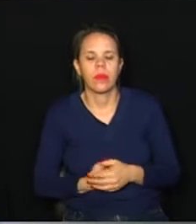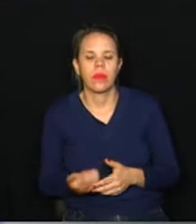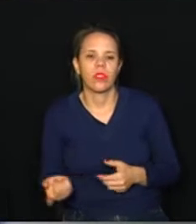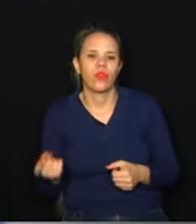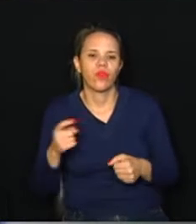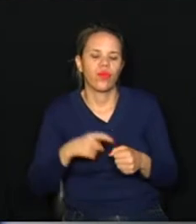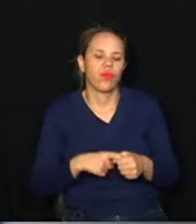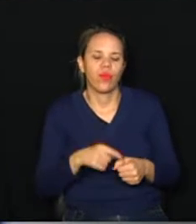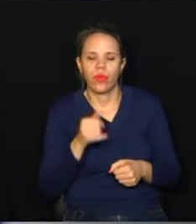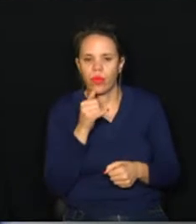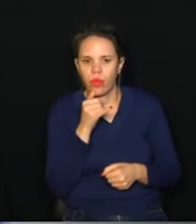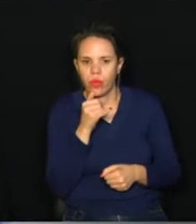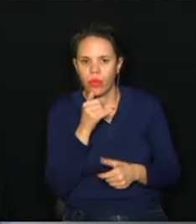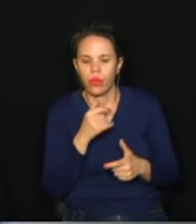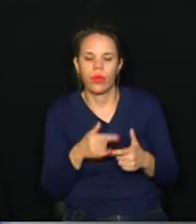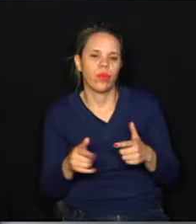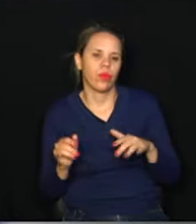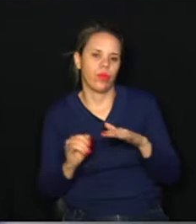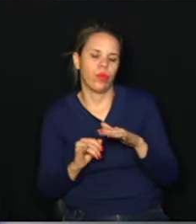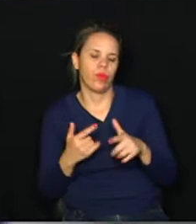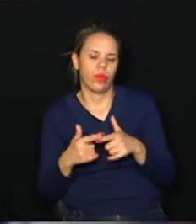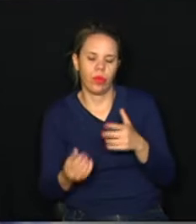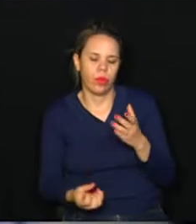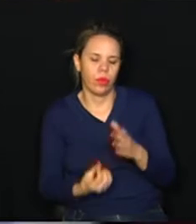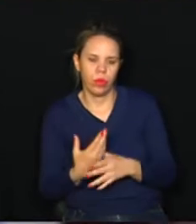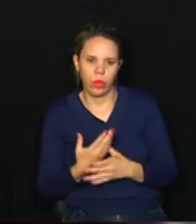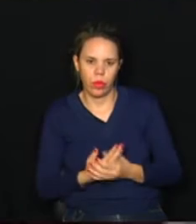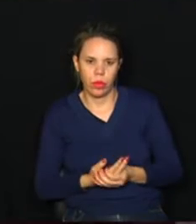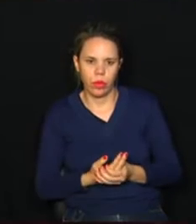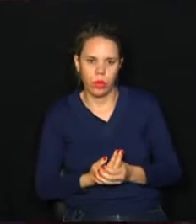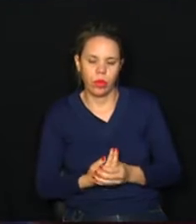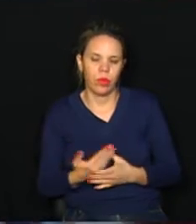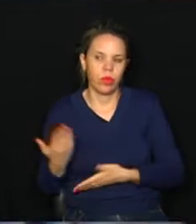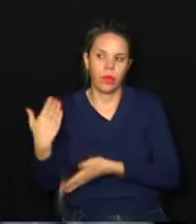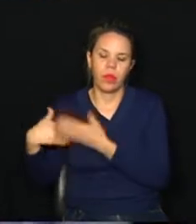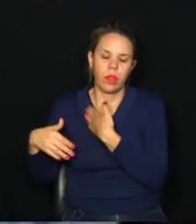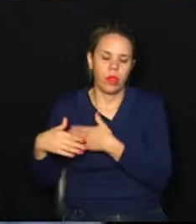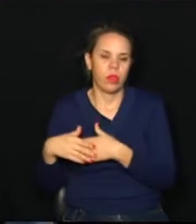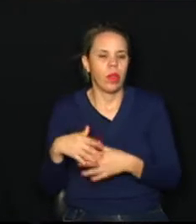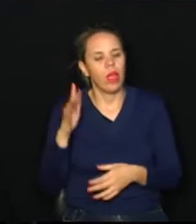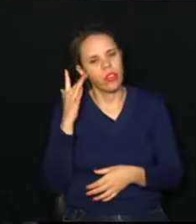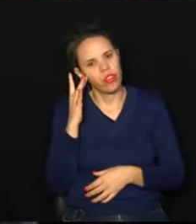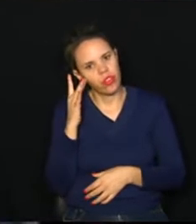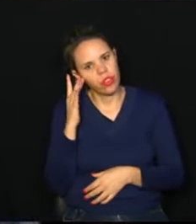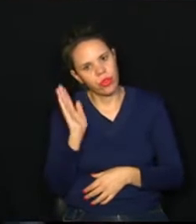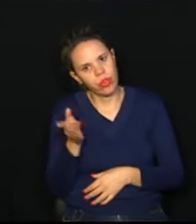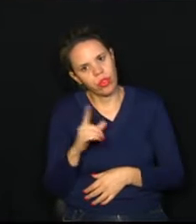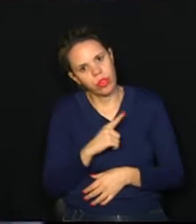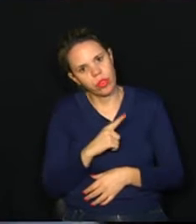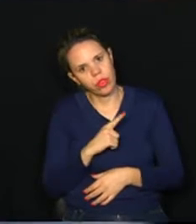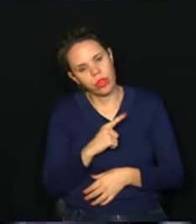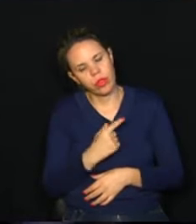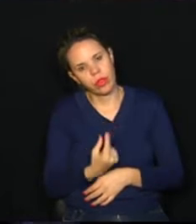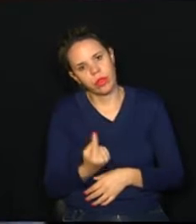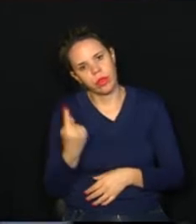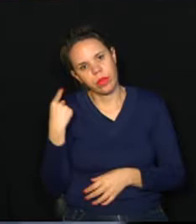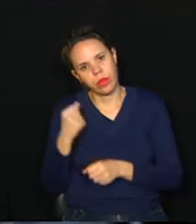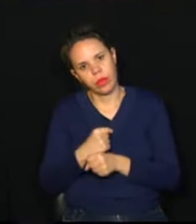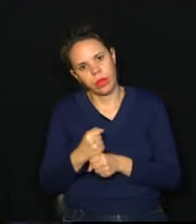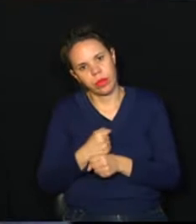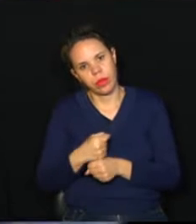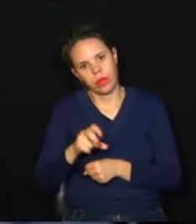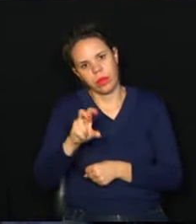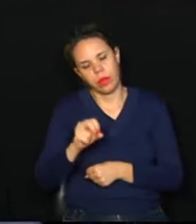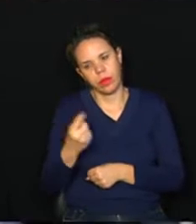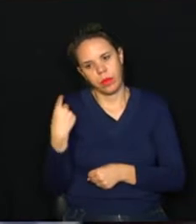retorno dessas situações do passado, que a gente achava que já estavam lá nos anos